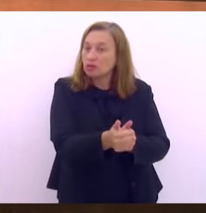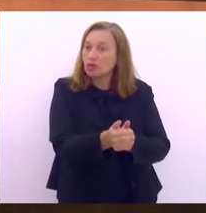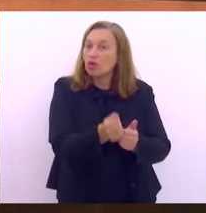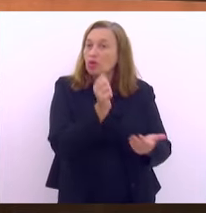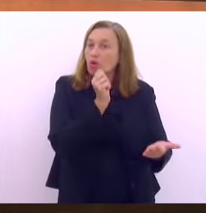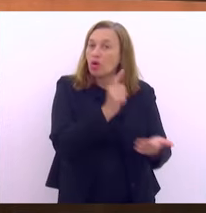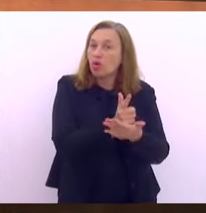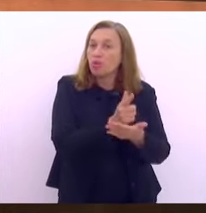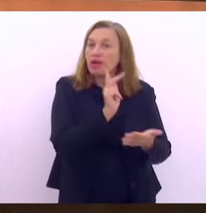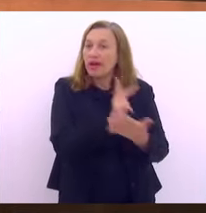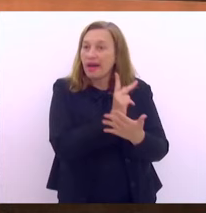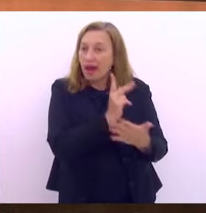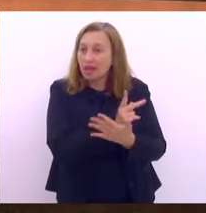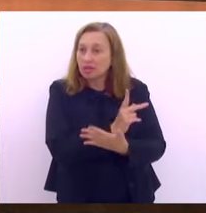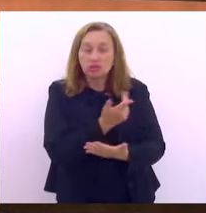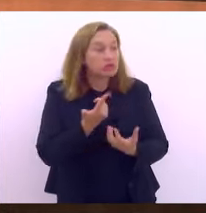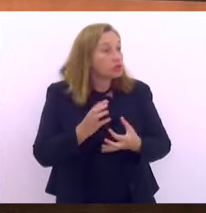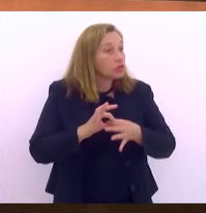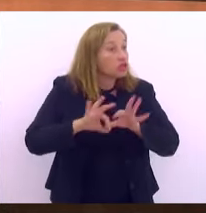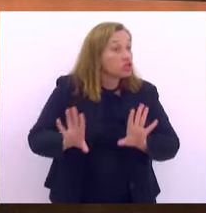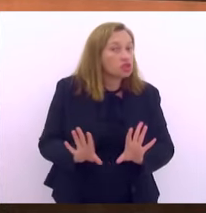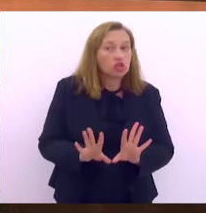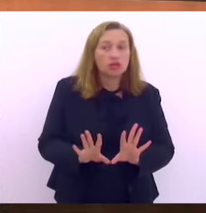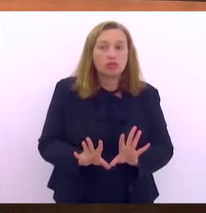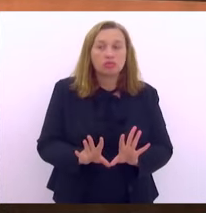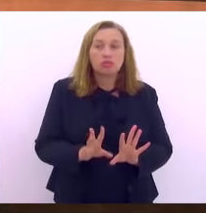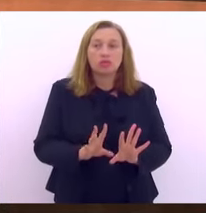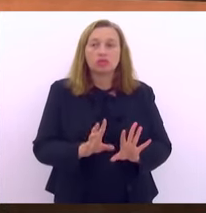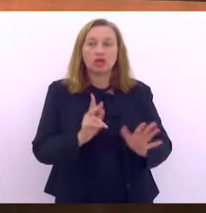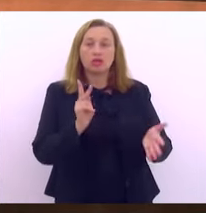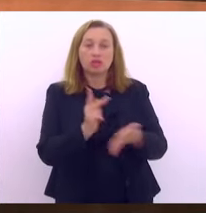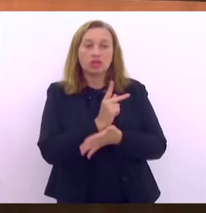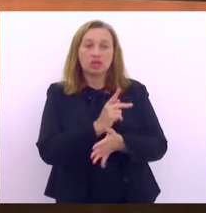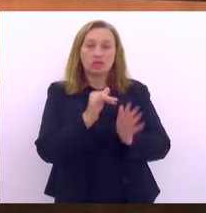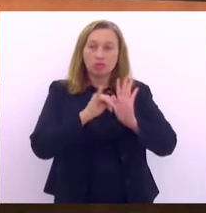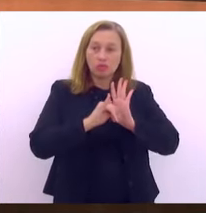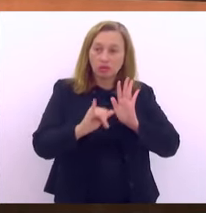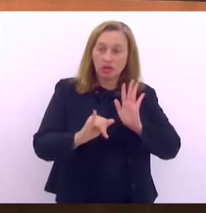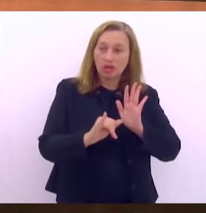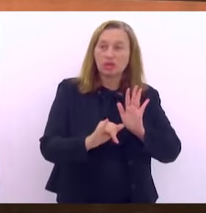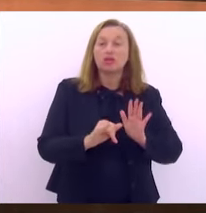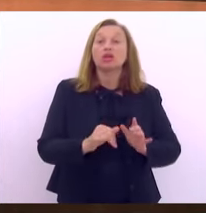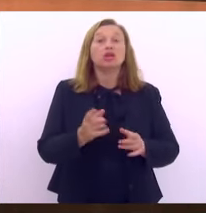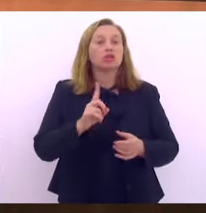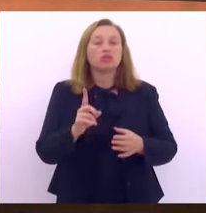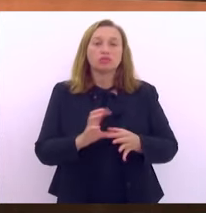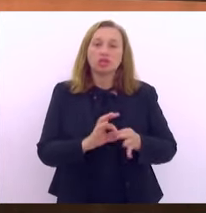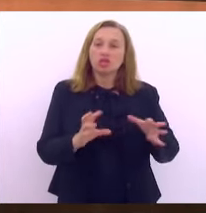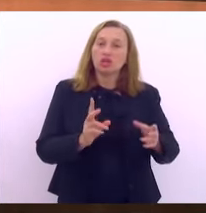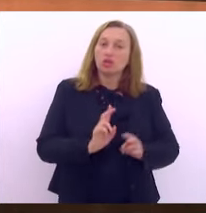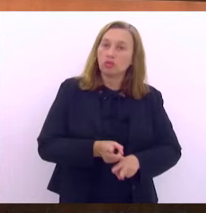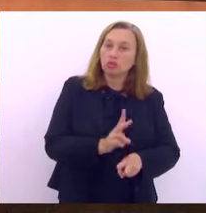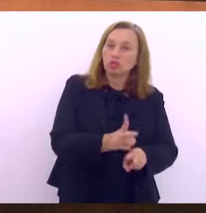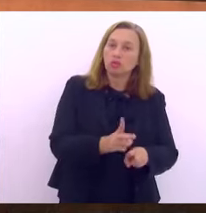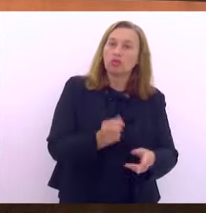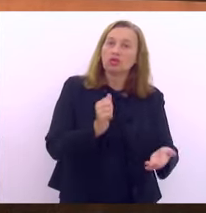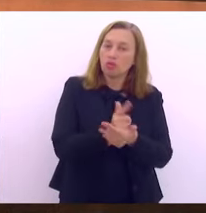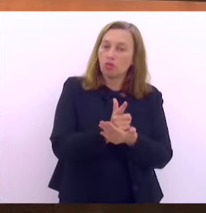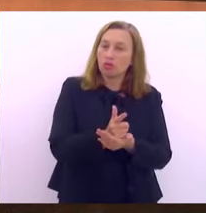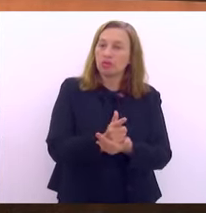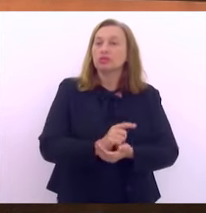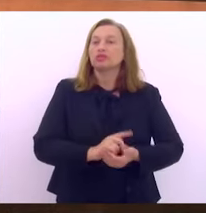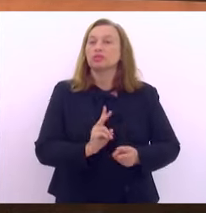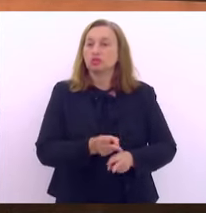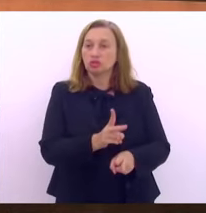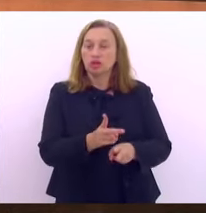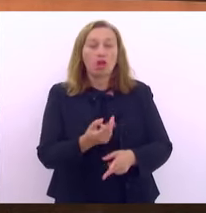irregular, porque nós já não deixamos passar em branco quando ela foi publicada no Diário Oficial, e nós não vamos deixá-la passar em branco se essa compra for feita.